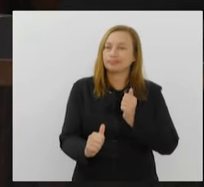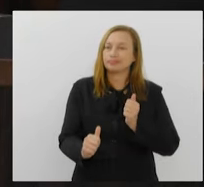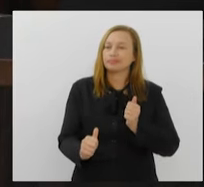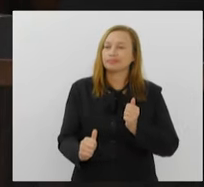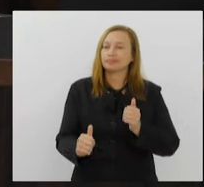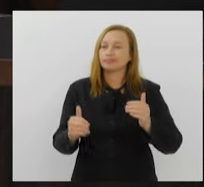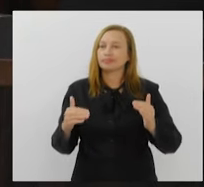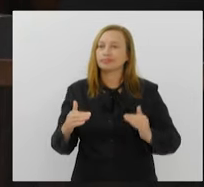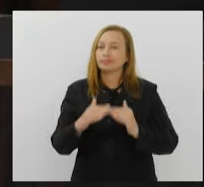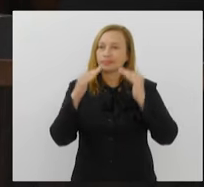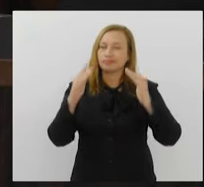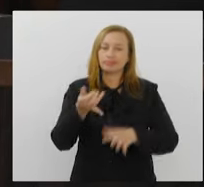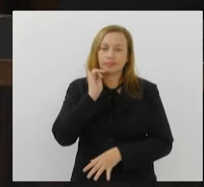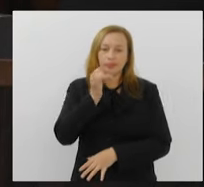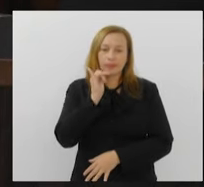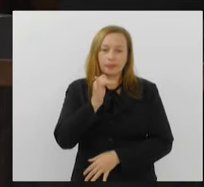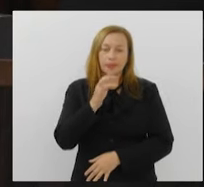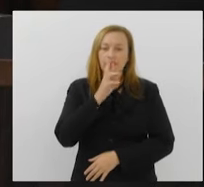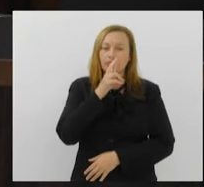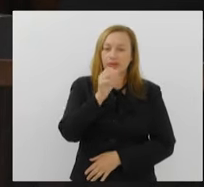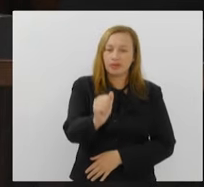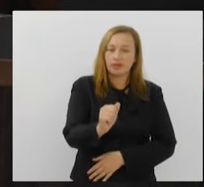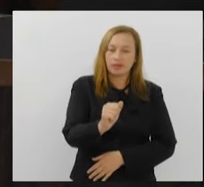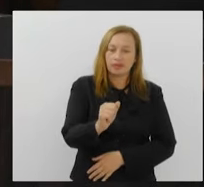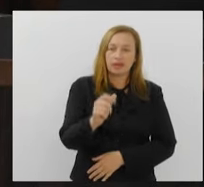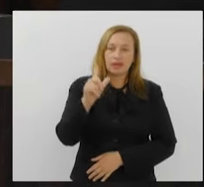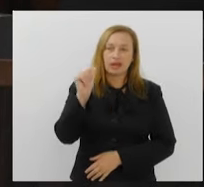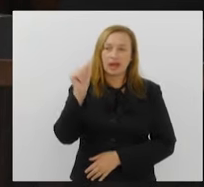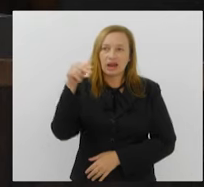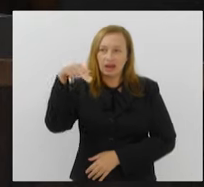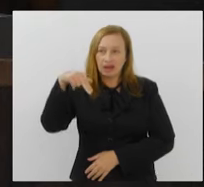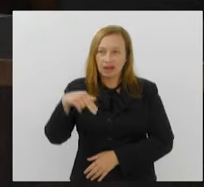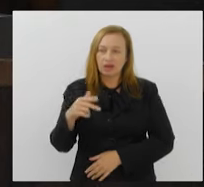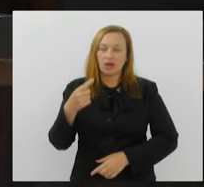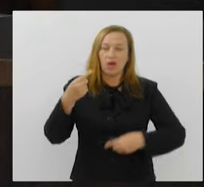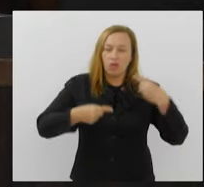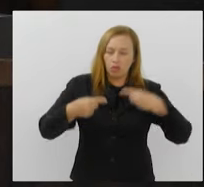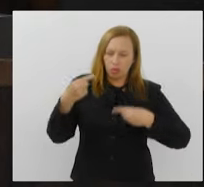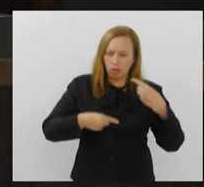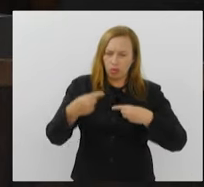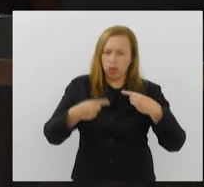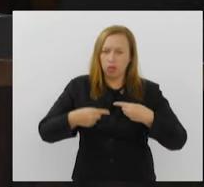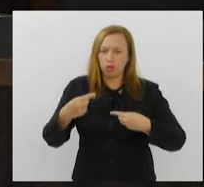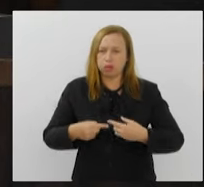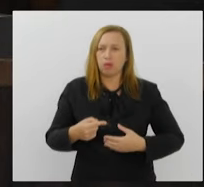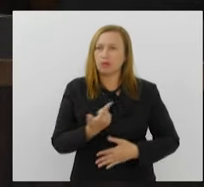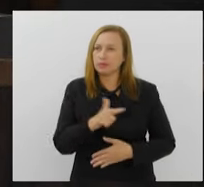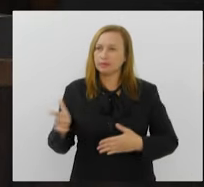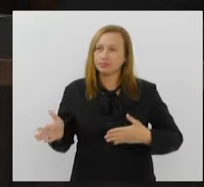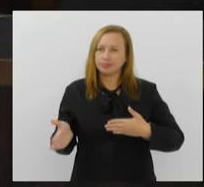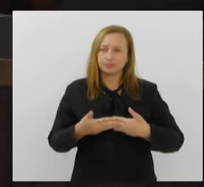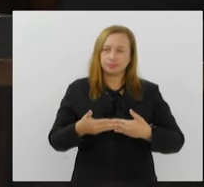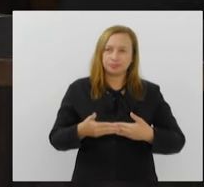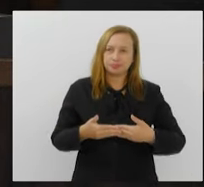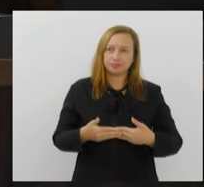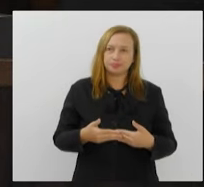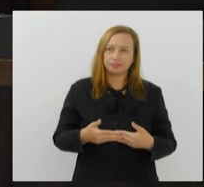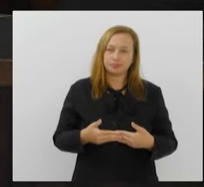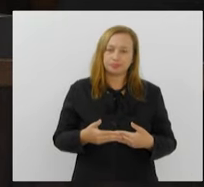favorável. Relatores, deputado Rodrigo Amorim e Alan Lopes. Em discussão. Não havendo quem queira